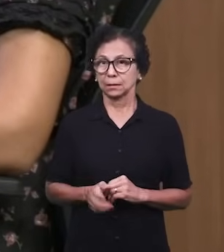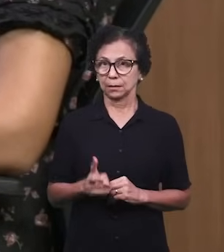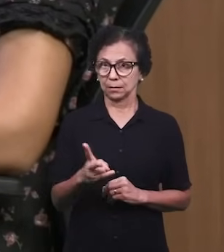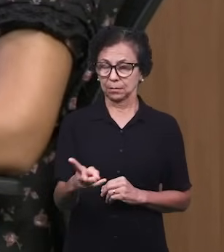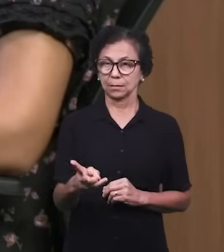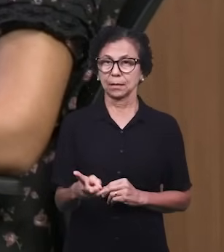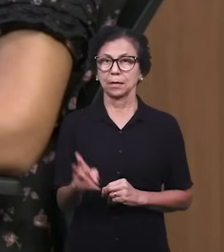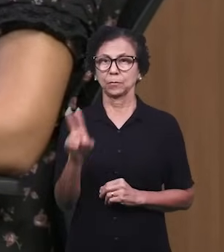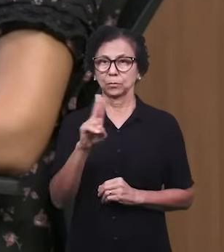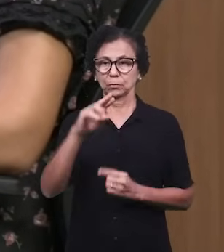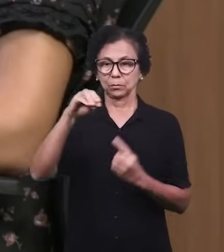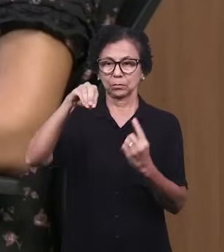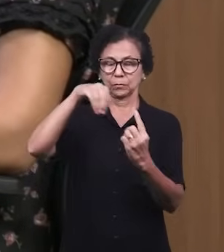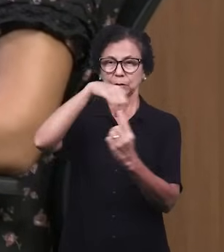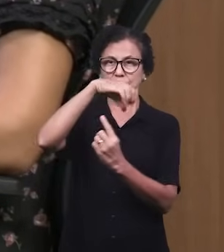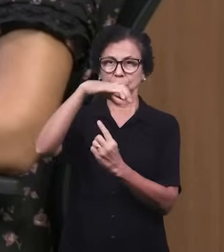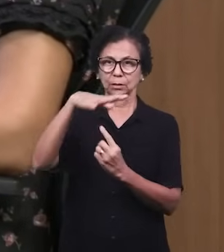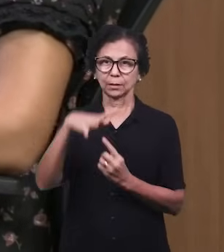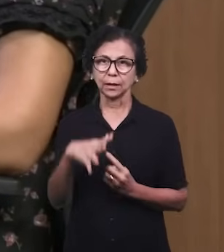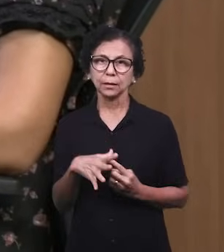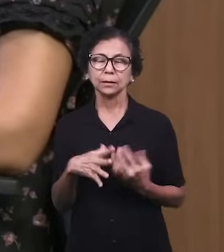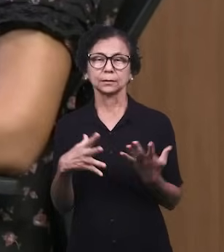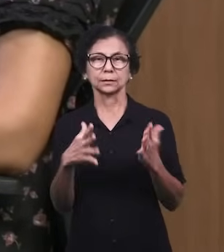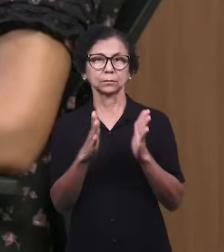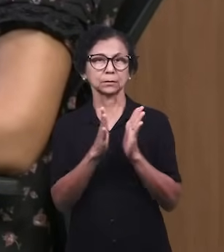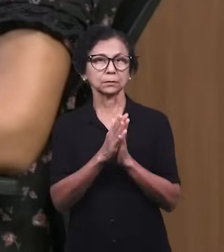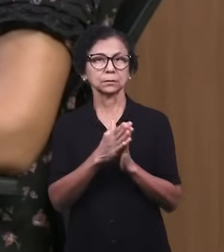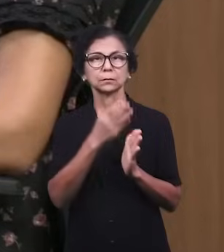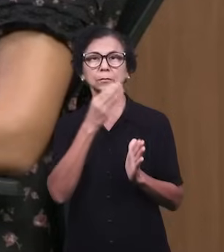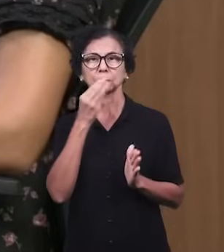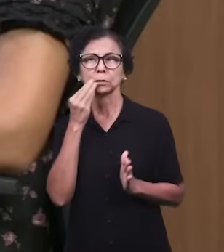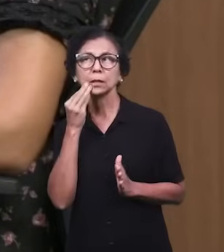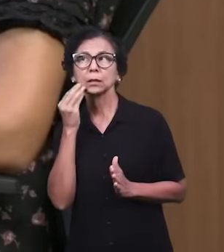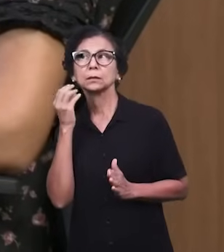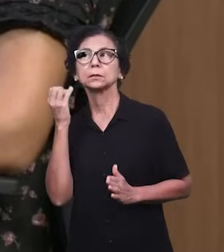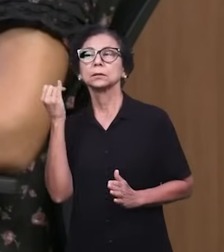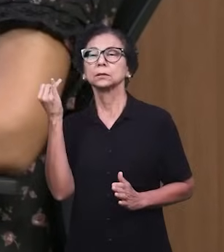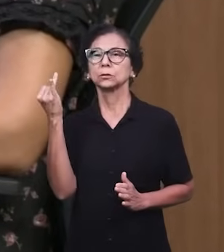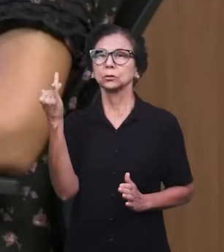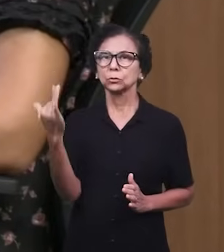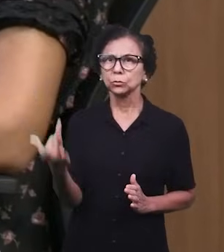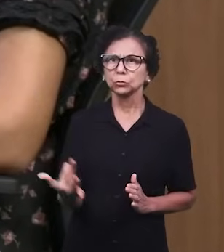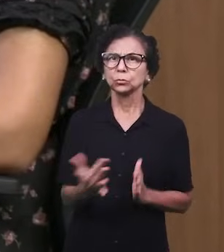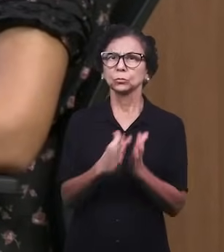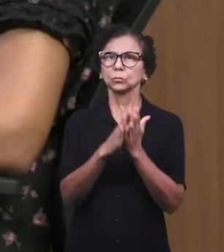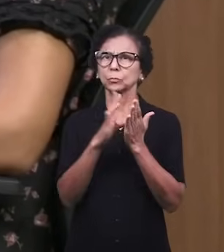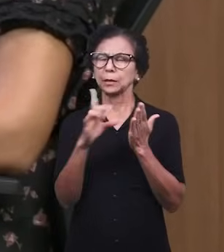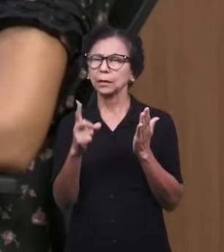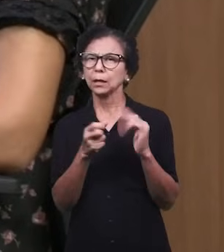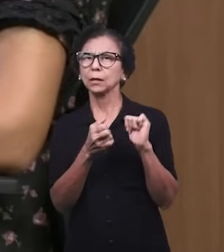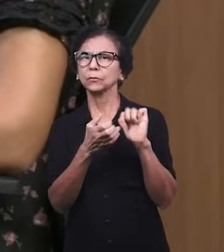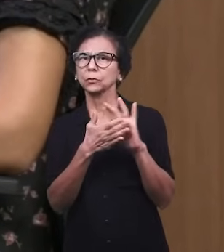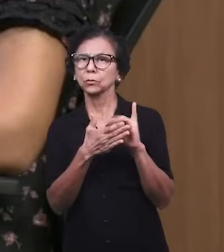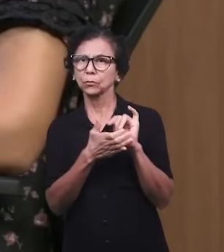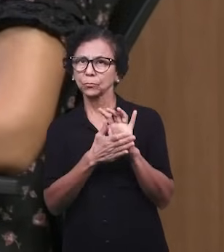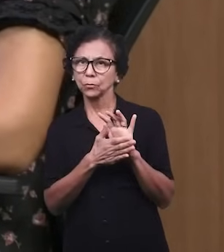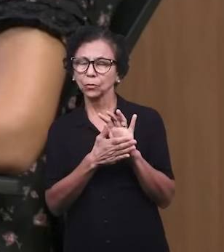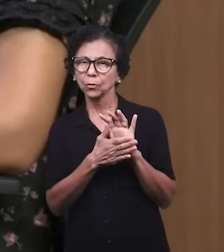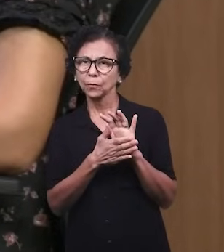usando os recursos da graça, que são esses meios maravilhosos, ele consegue impedir que venha